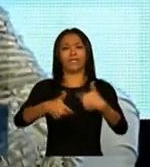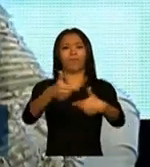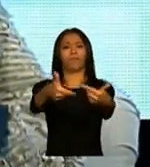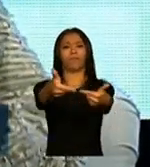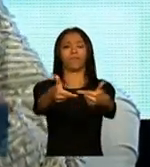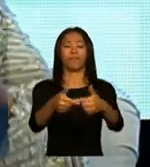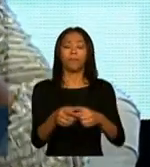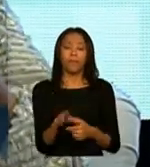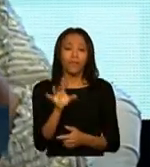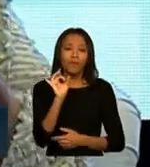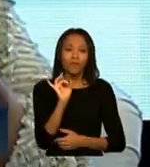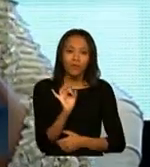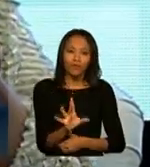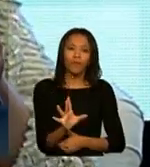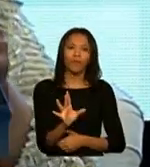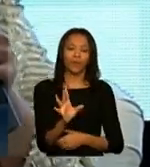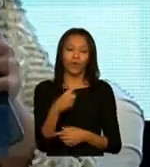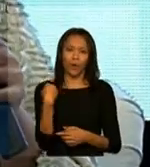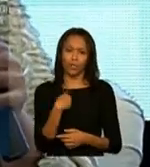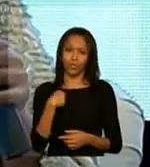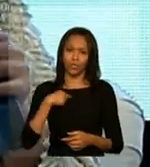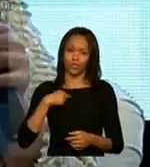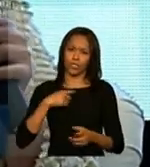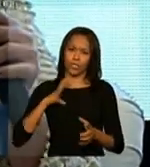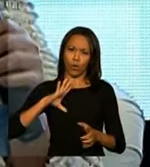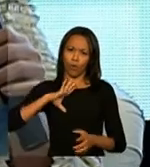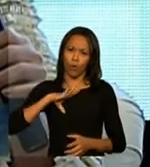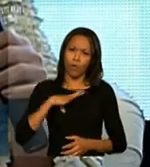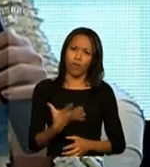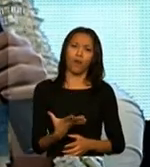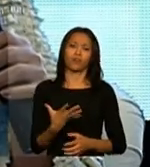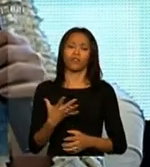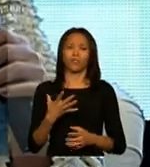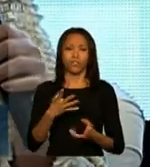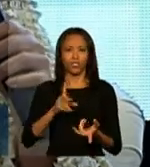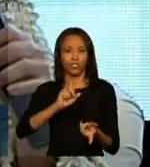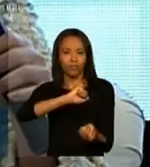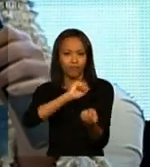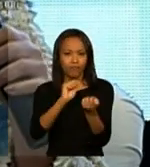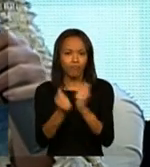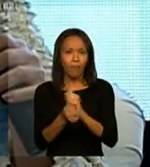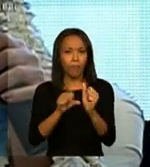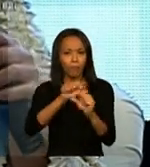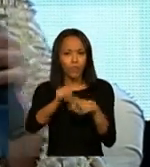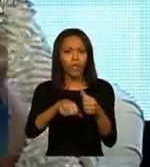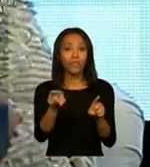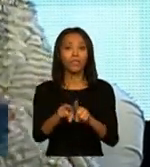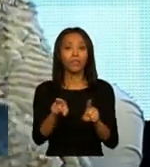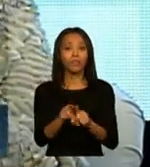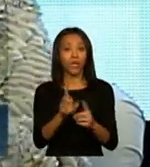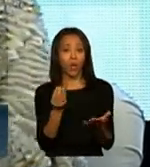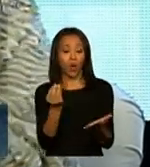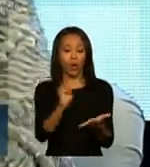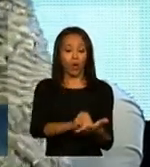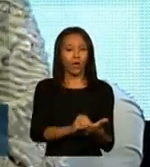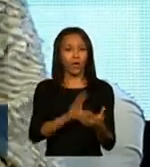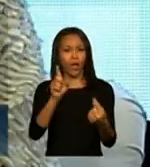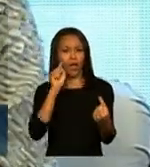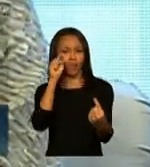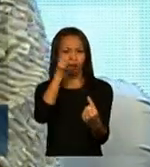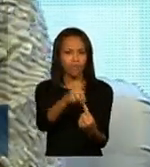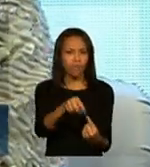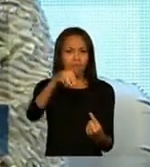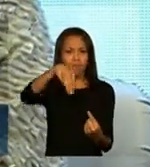nós não só usamos na forma, mas nós usamos nas metas. A nossa meta de colocar a fome no centro